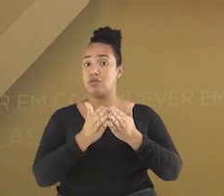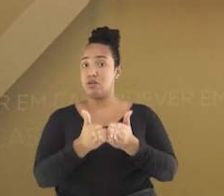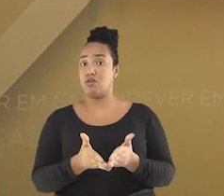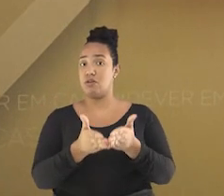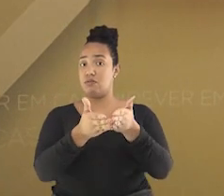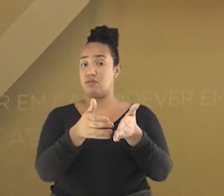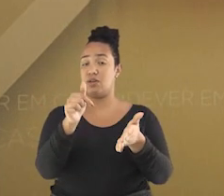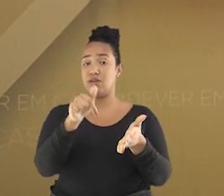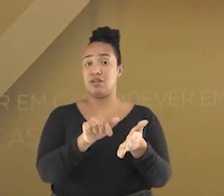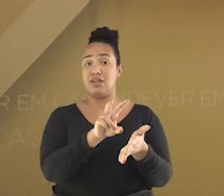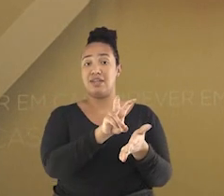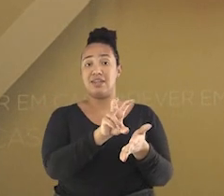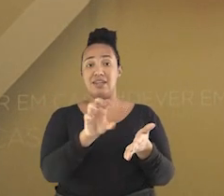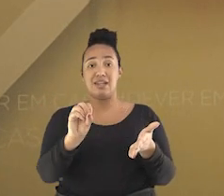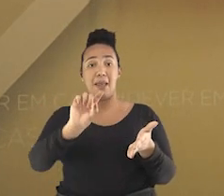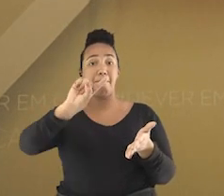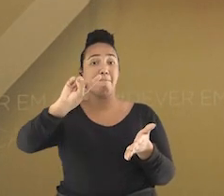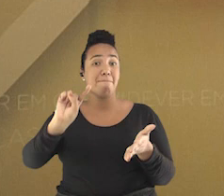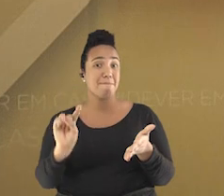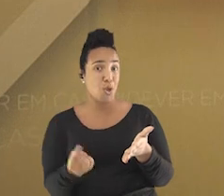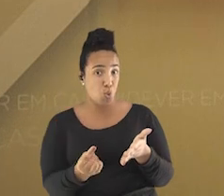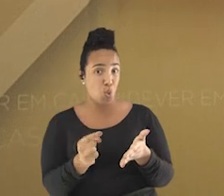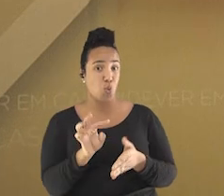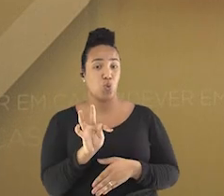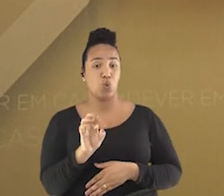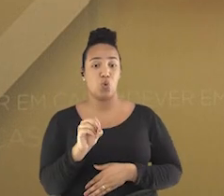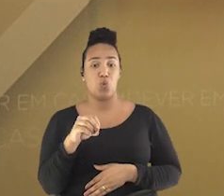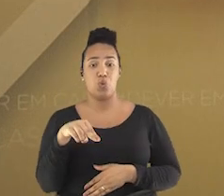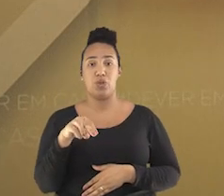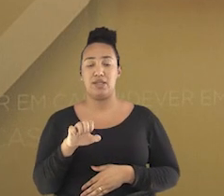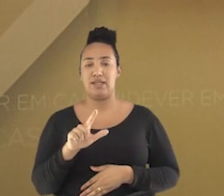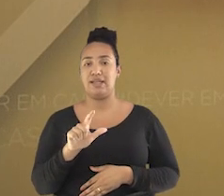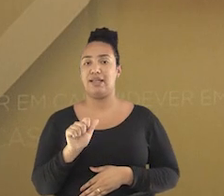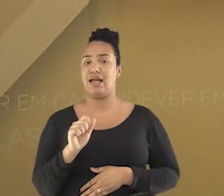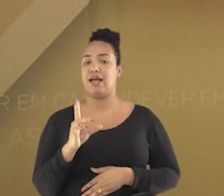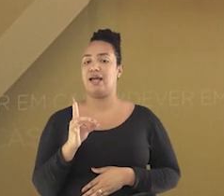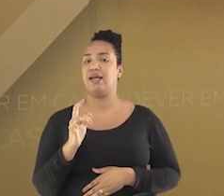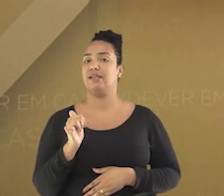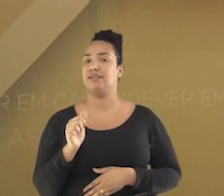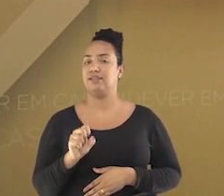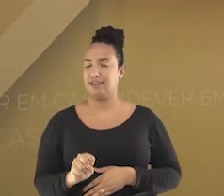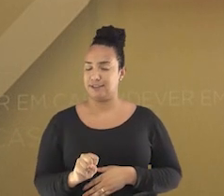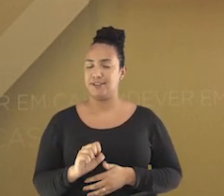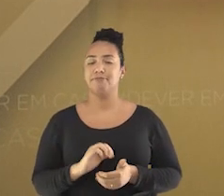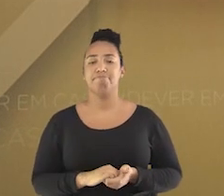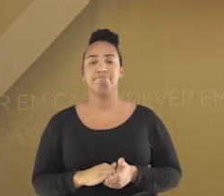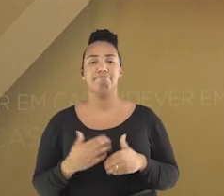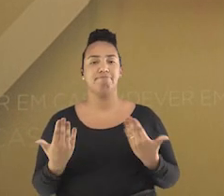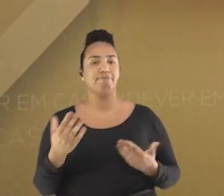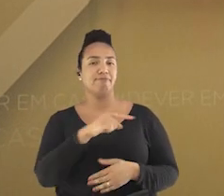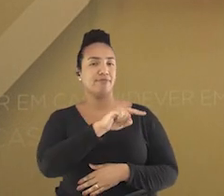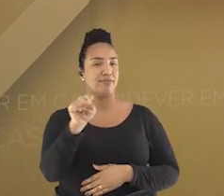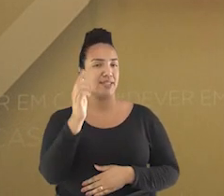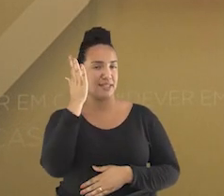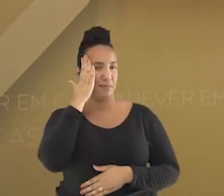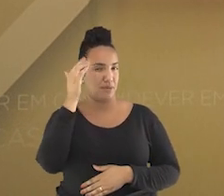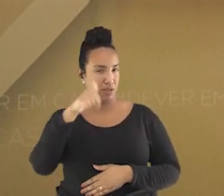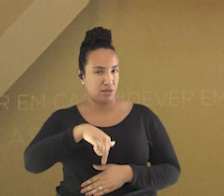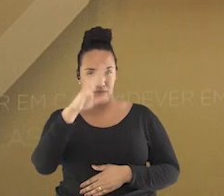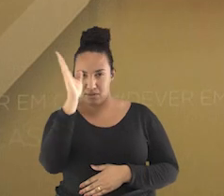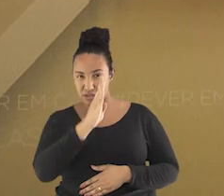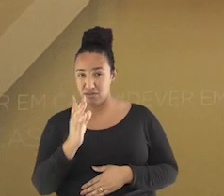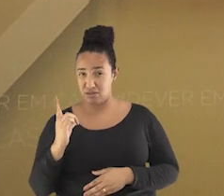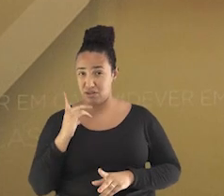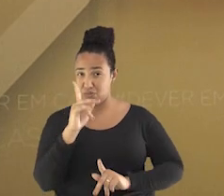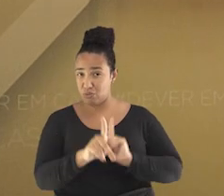transportar 500.000 toneladas. Você sabia que no Brasil existem populações que